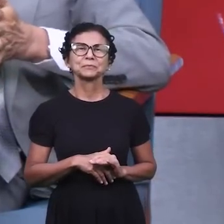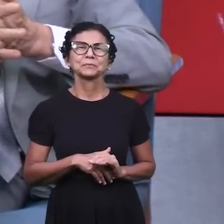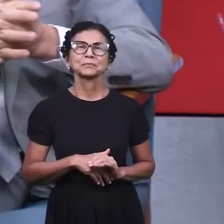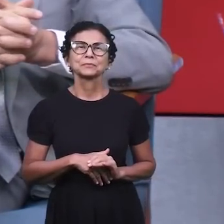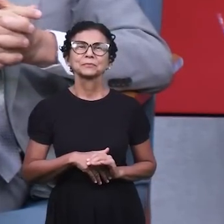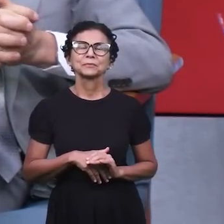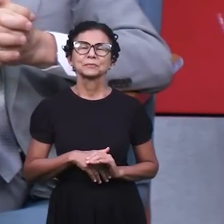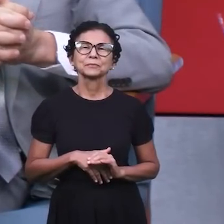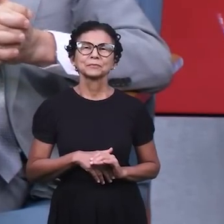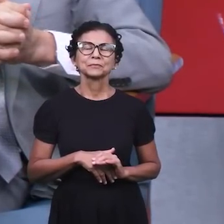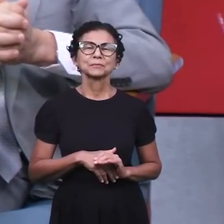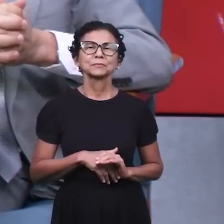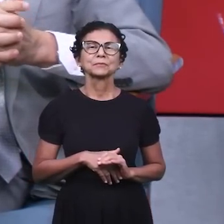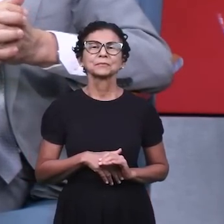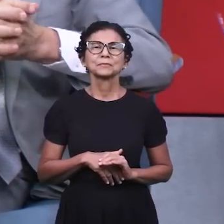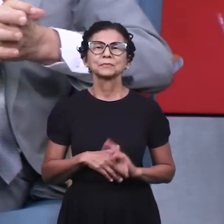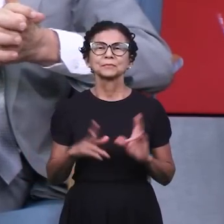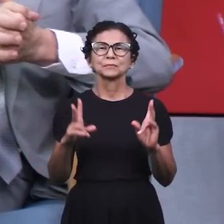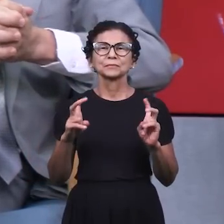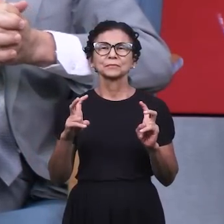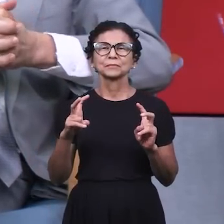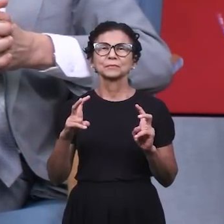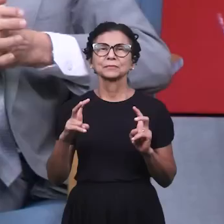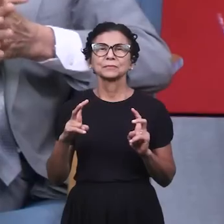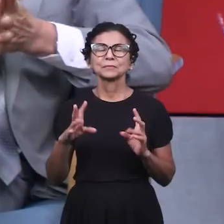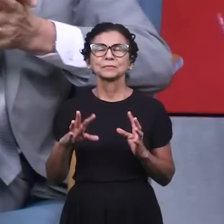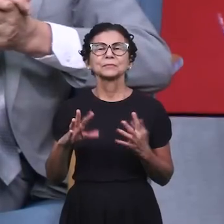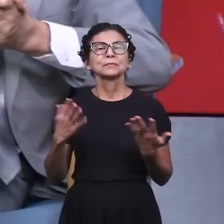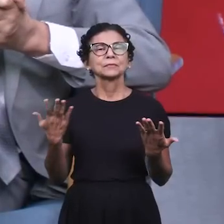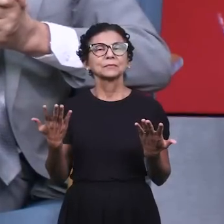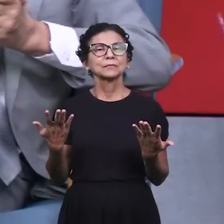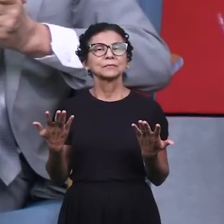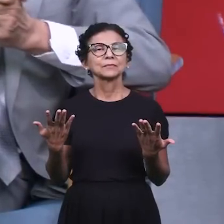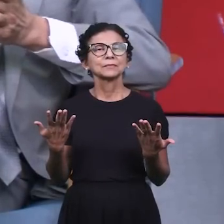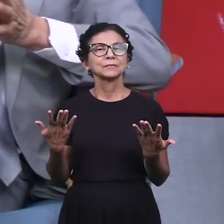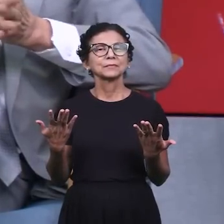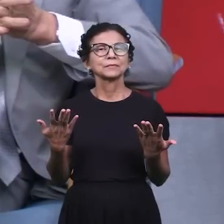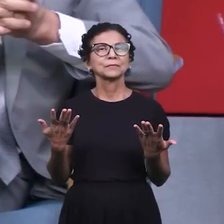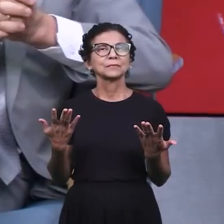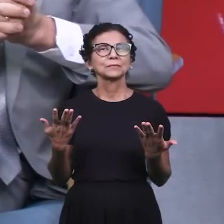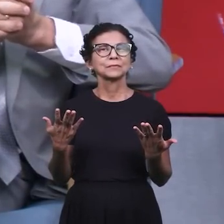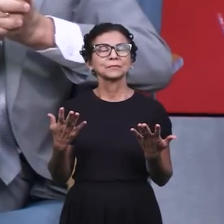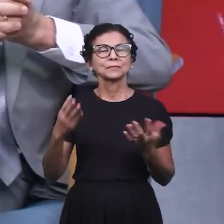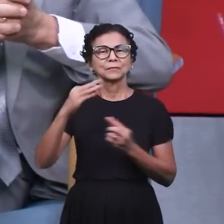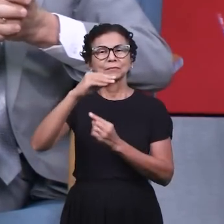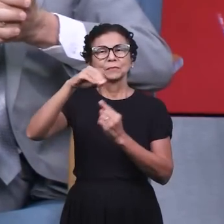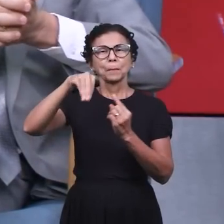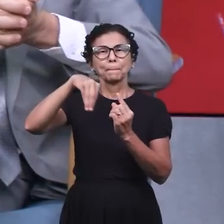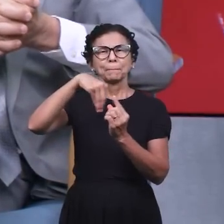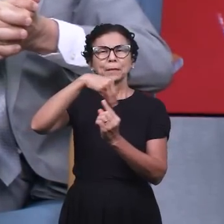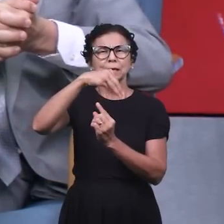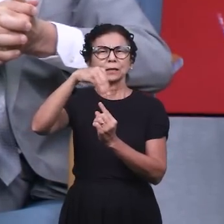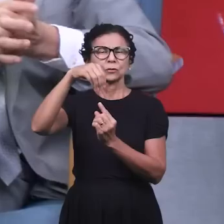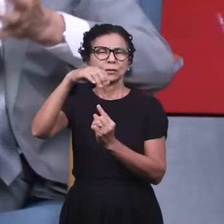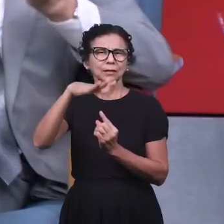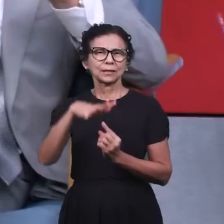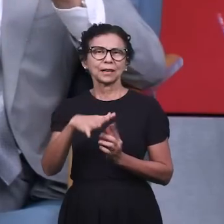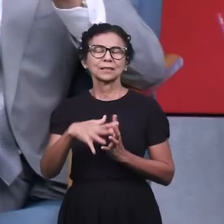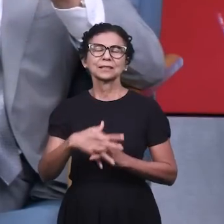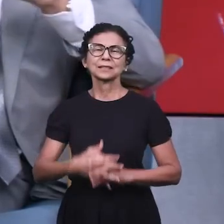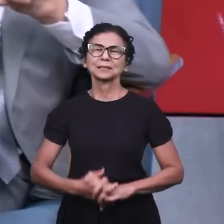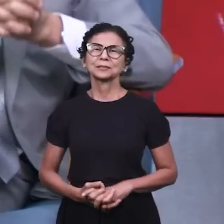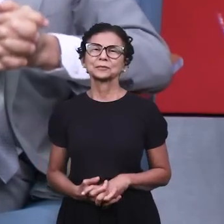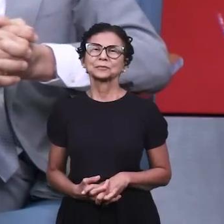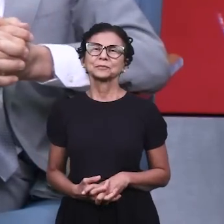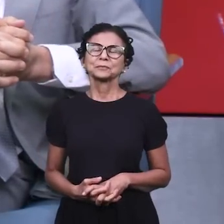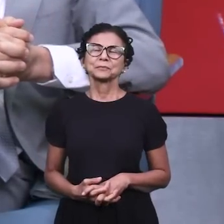ainda da próxima semana sobre esse assunto também de recursos da graça, meios